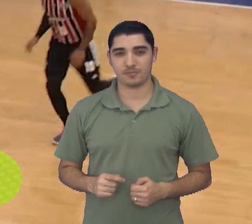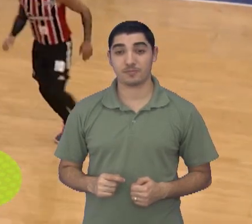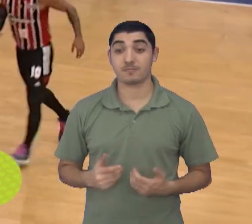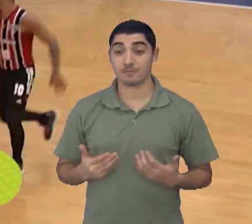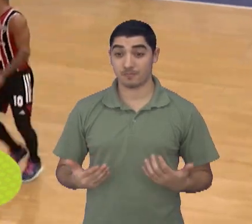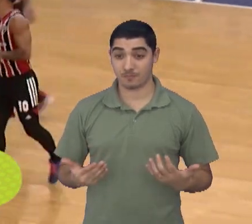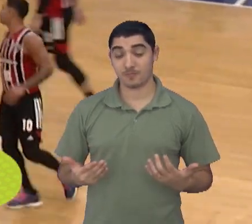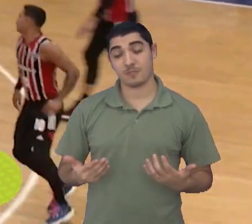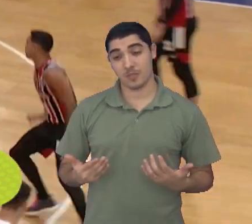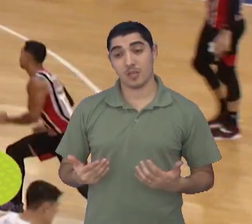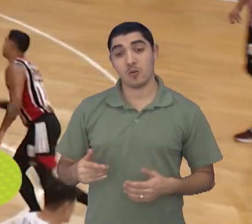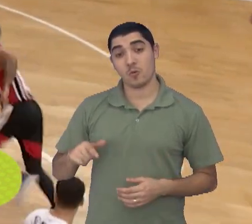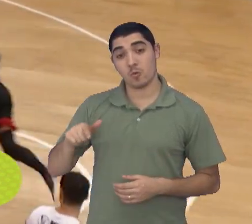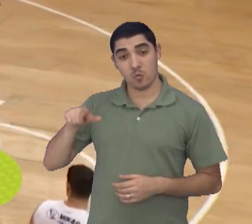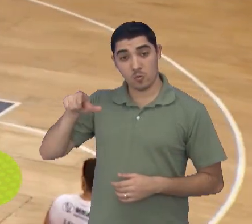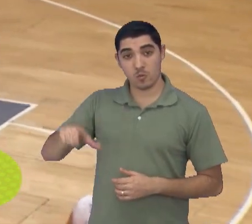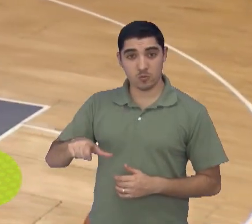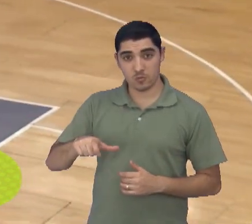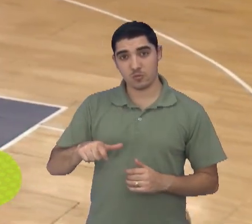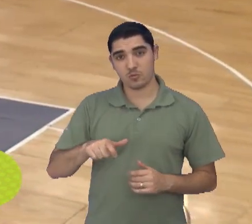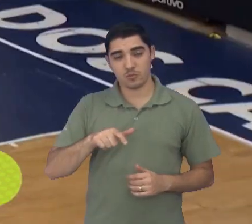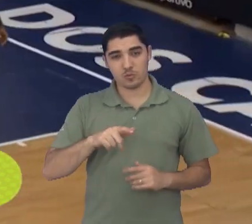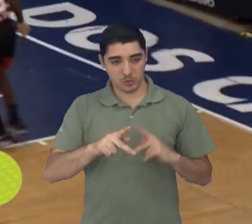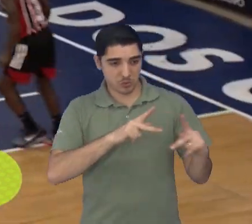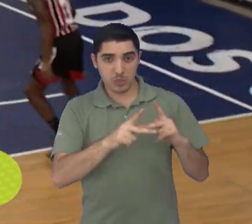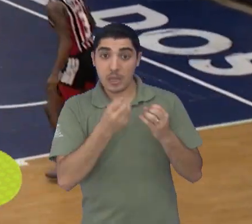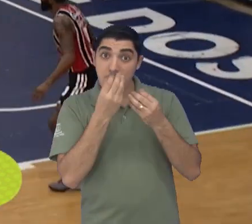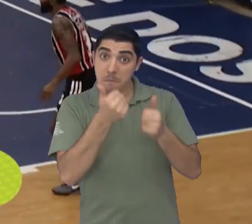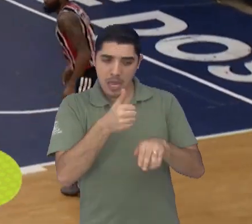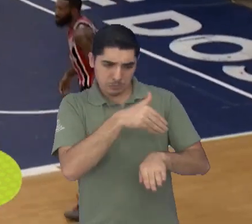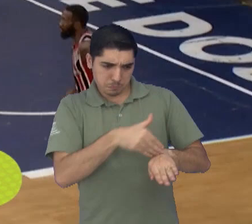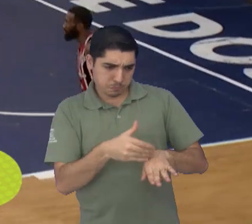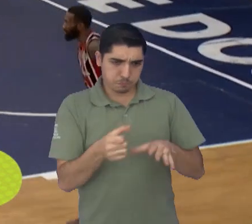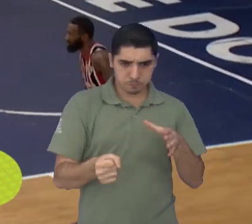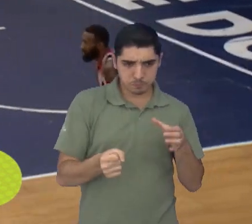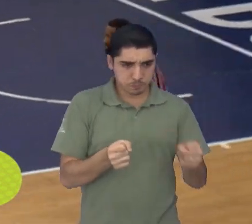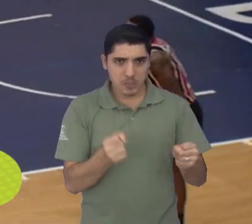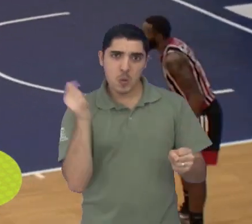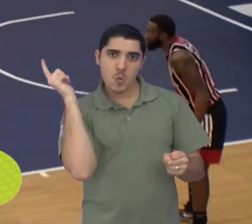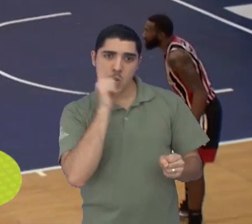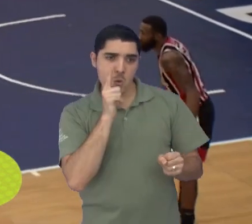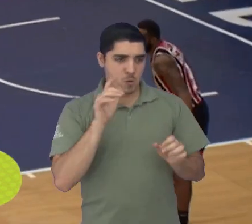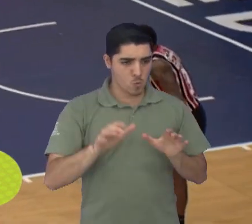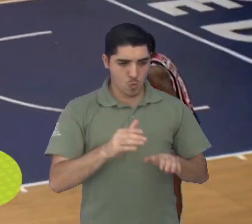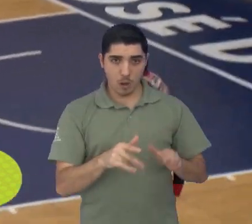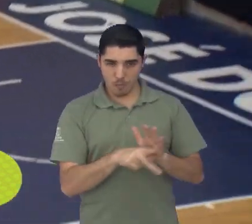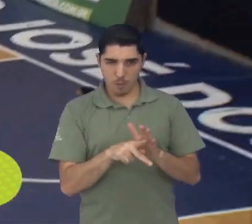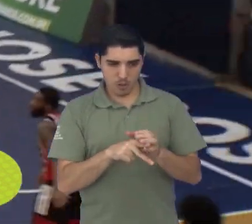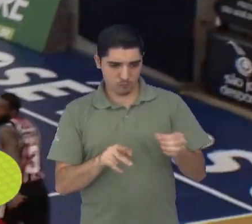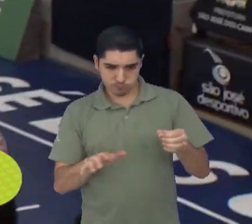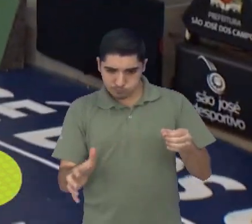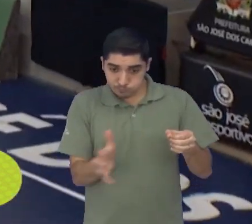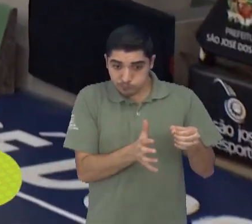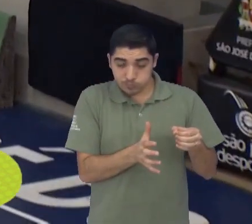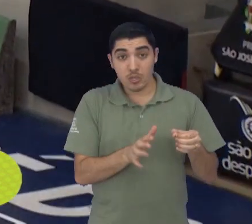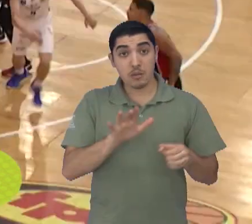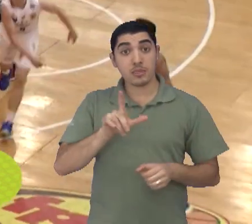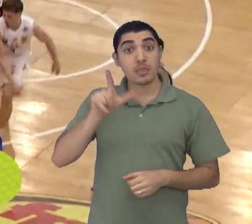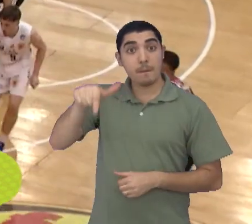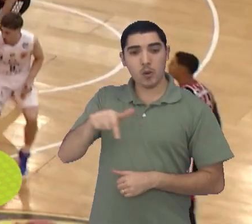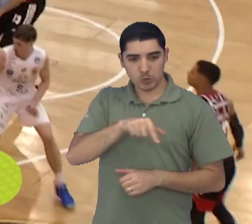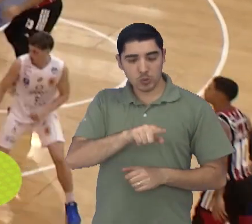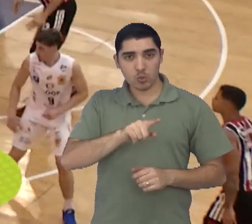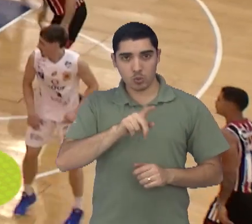Melhor postado em quadra, o São José ia bem na defesa e também nos contra-ataques. Aos poucos, o São José conseguia encaixar